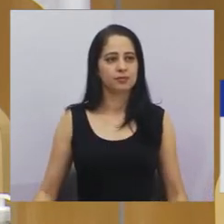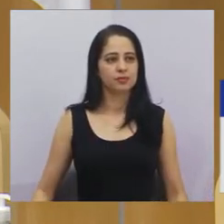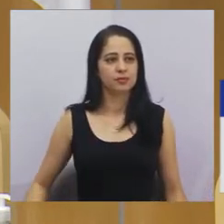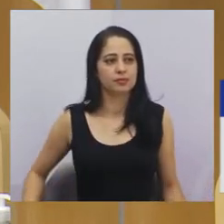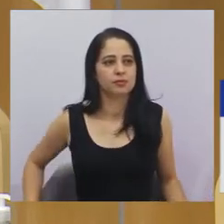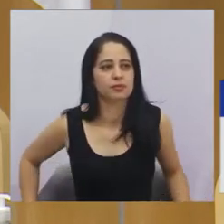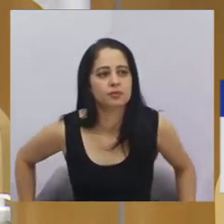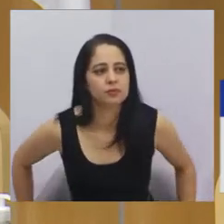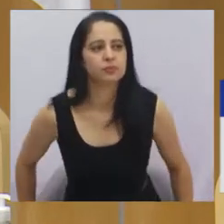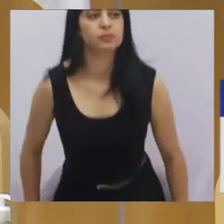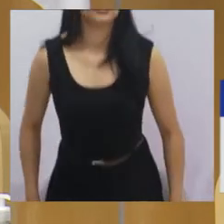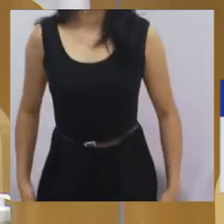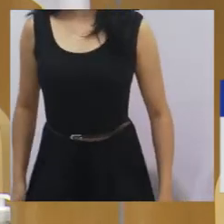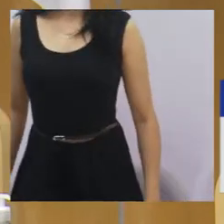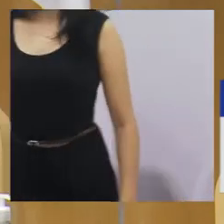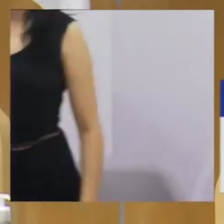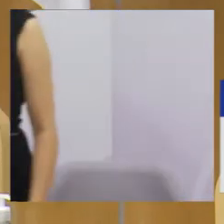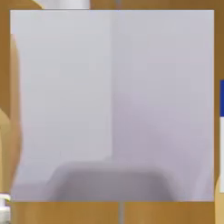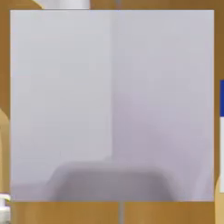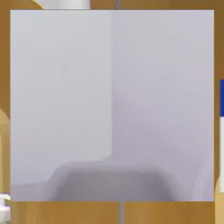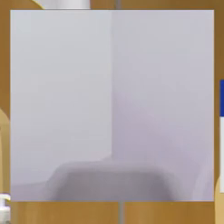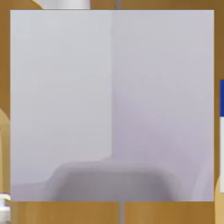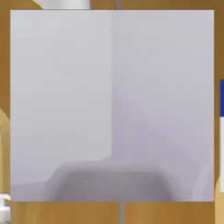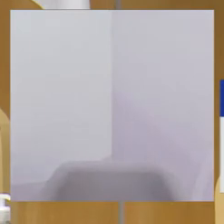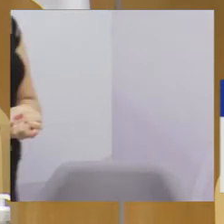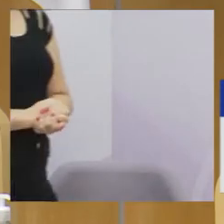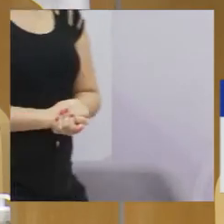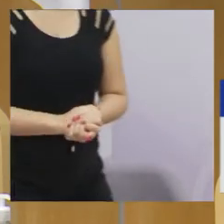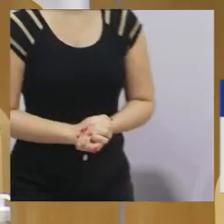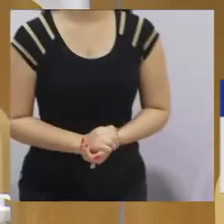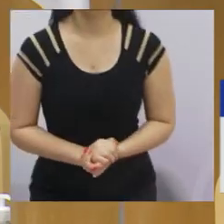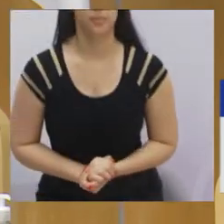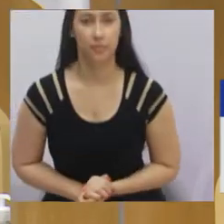Falando sobre esse projeto de criação da subsecretaria,